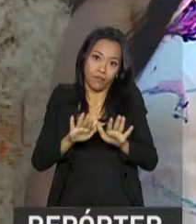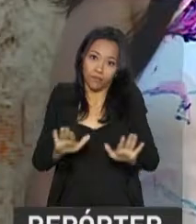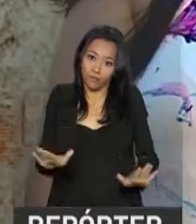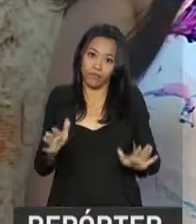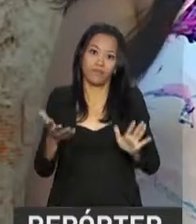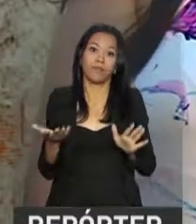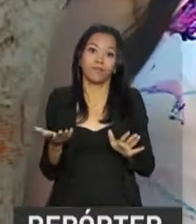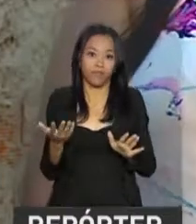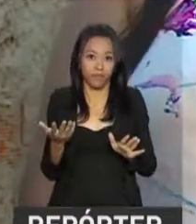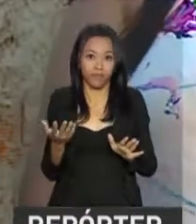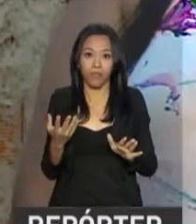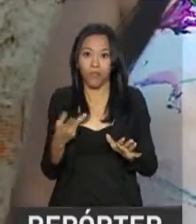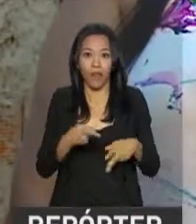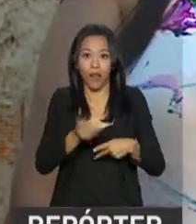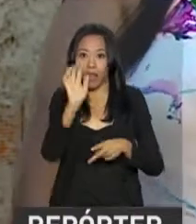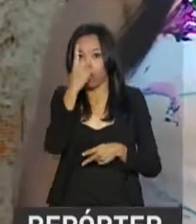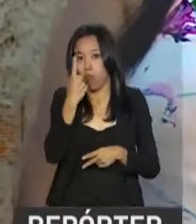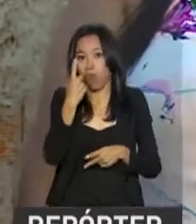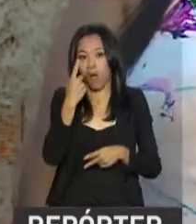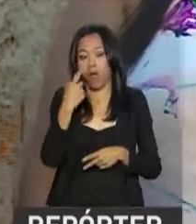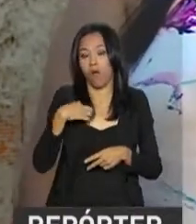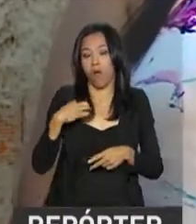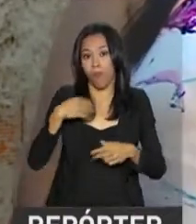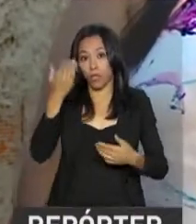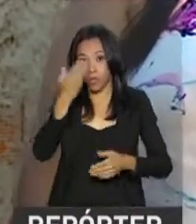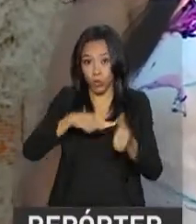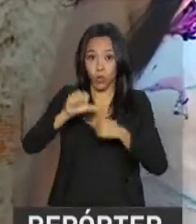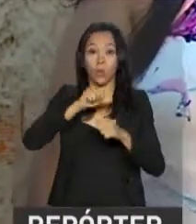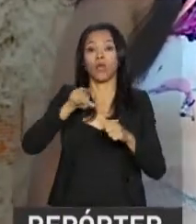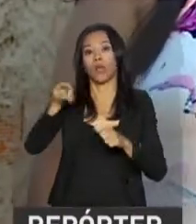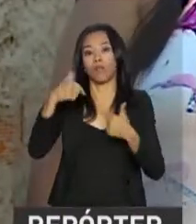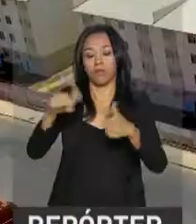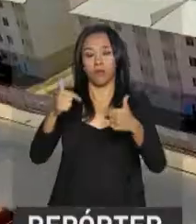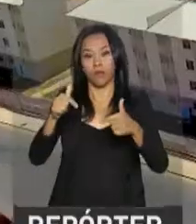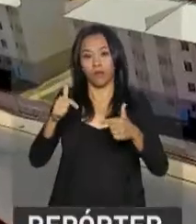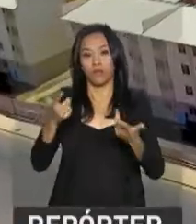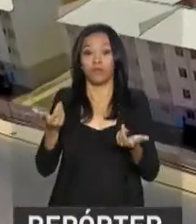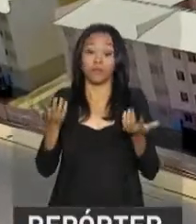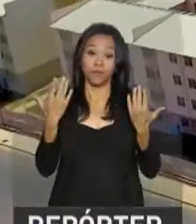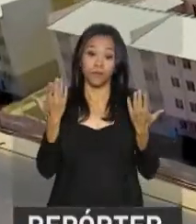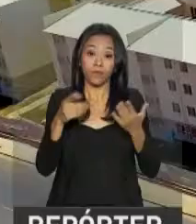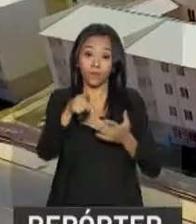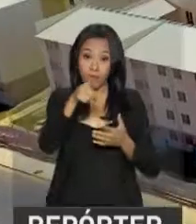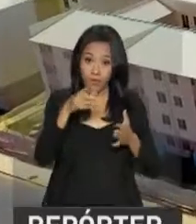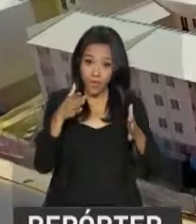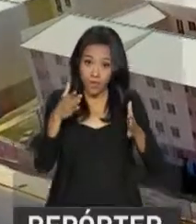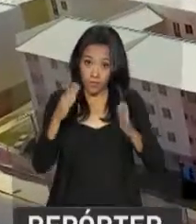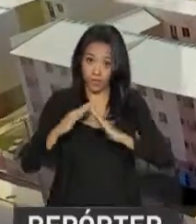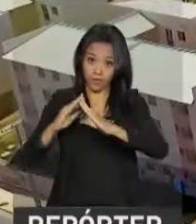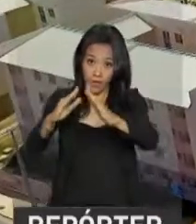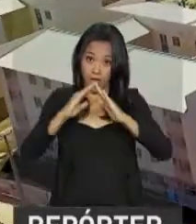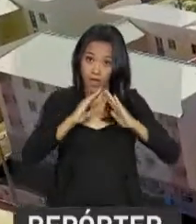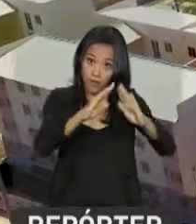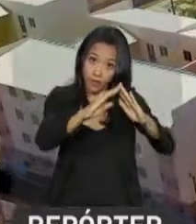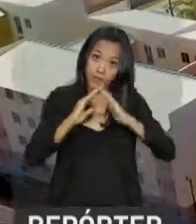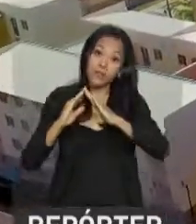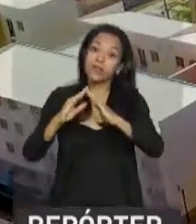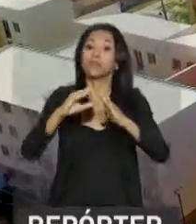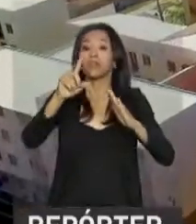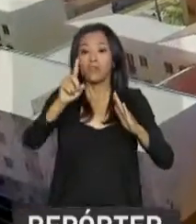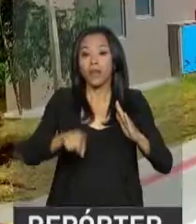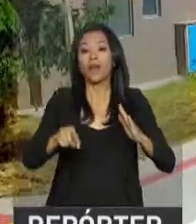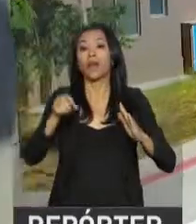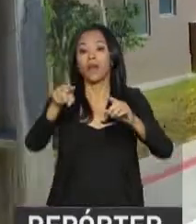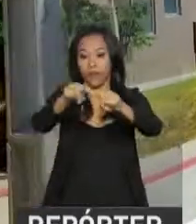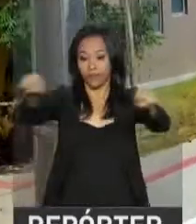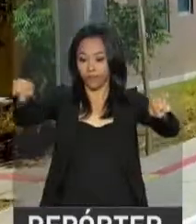não vai sobreviver roupa para focar no trabalho chega lá visual limpo as casas fazem parte da segunda etapa do residencial josé euclides